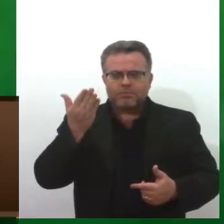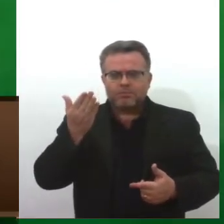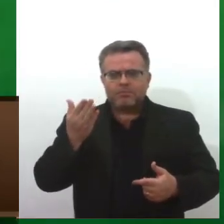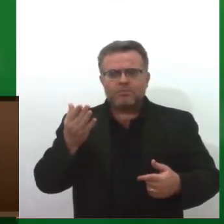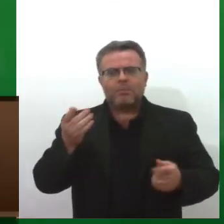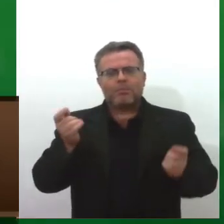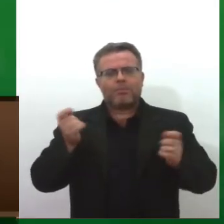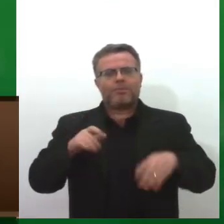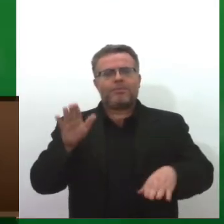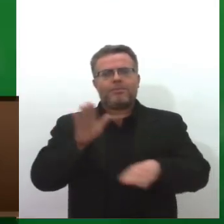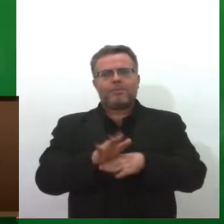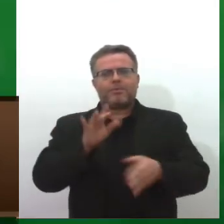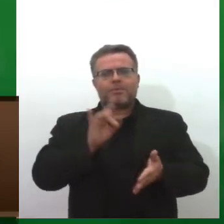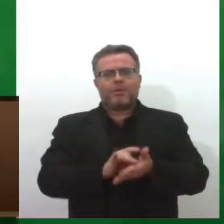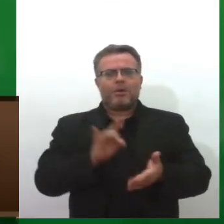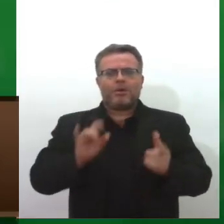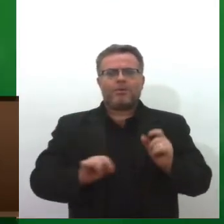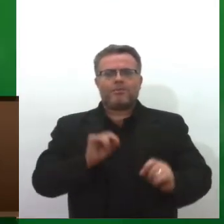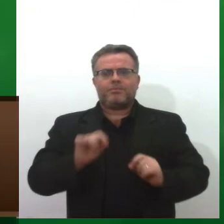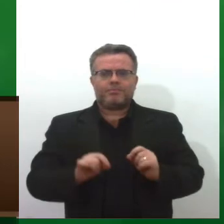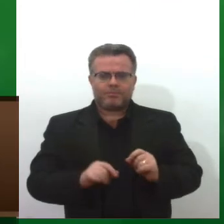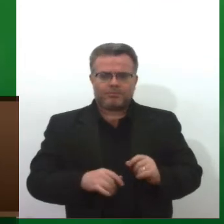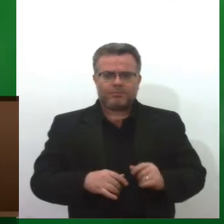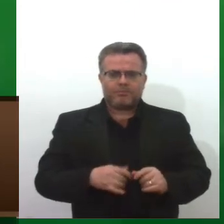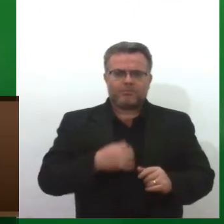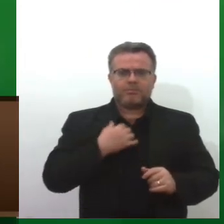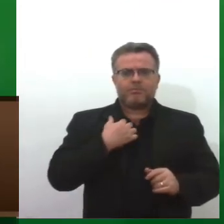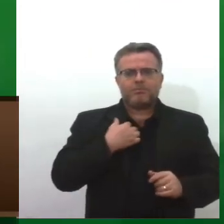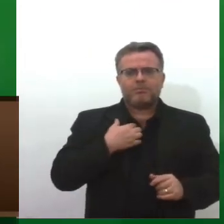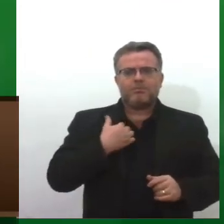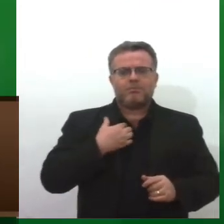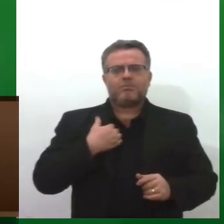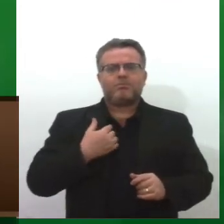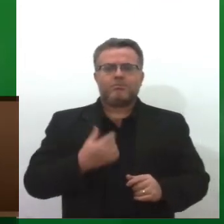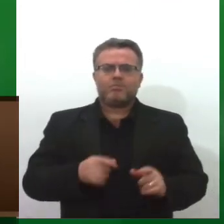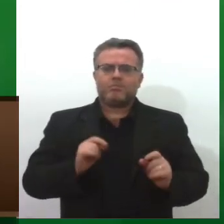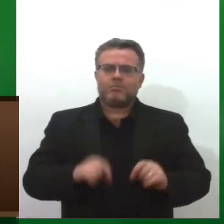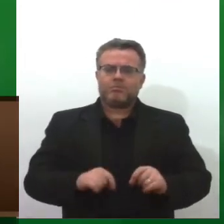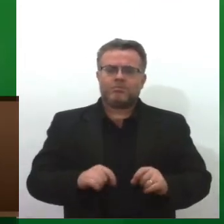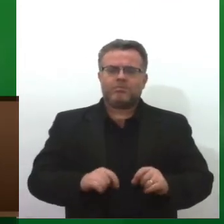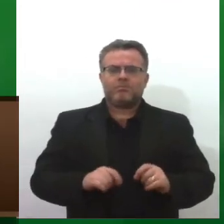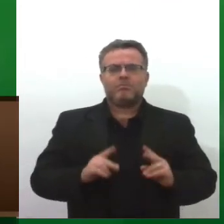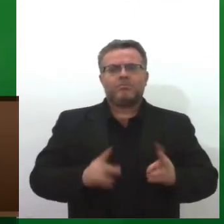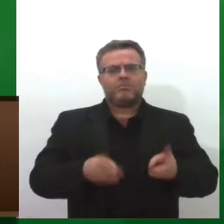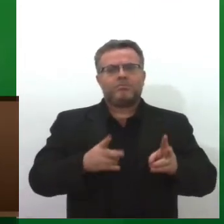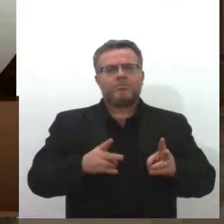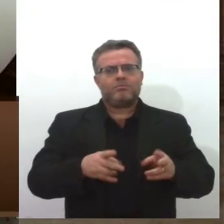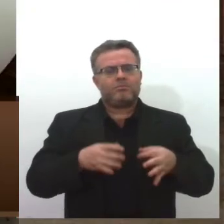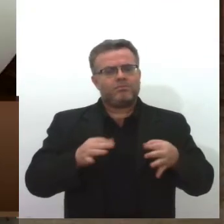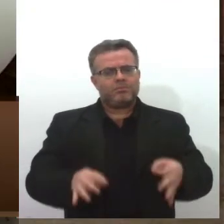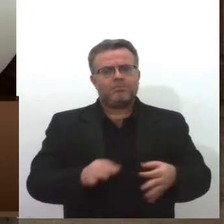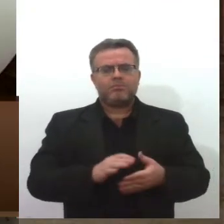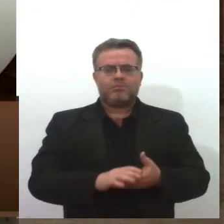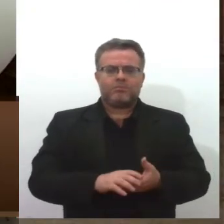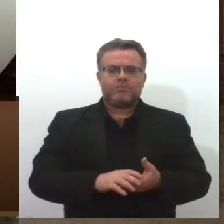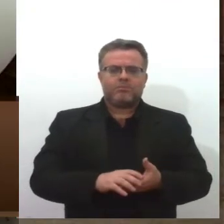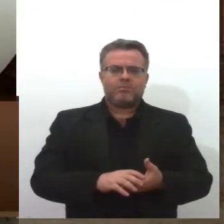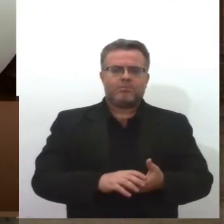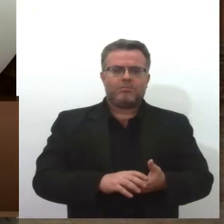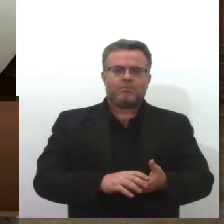ajudar bastante quem fosse tomar para tirar desse pouco a economia brasileira. Breno,